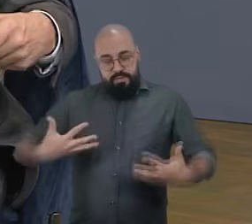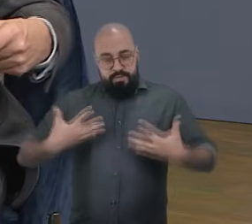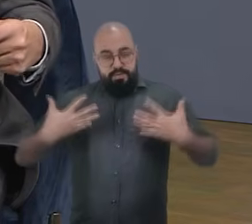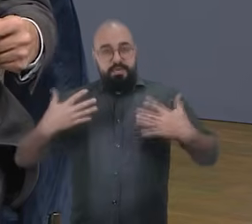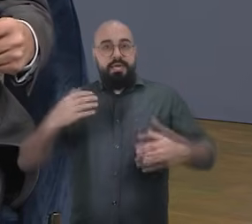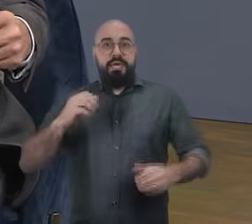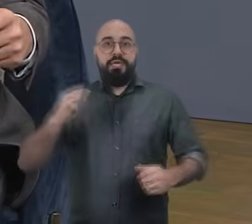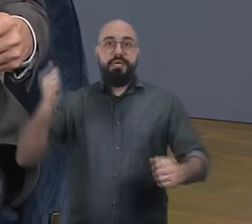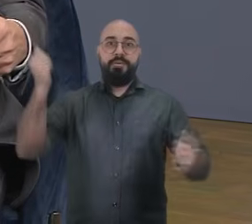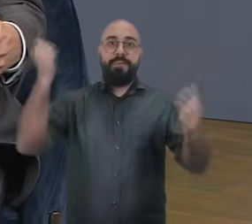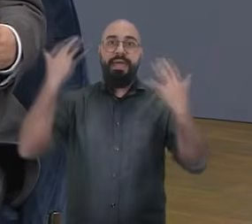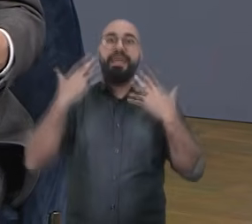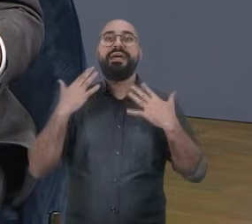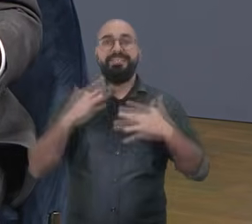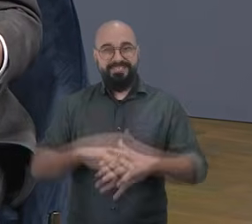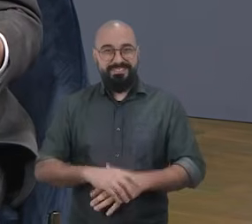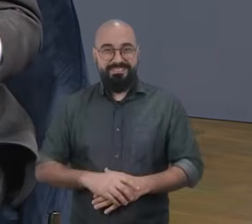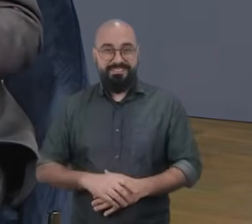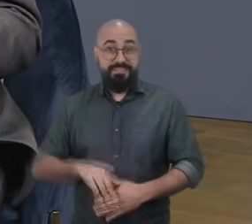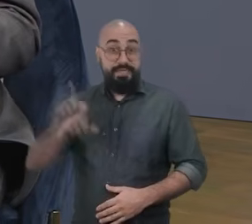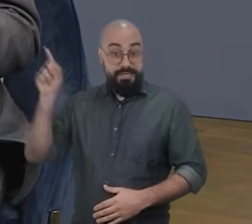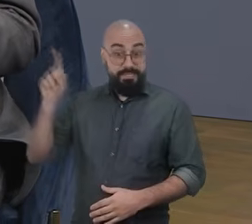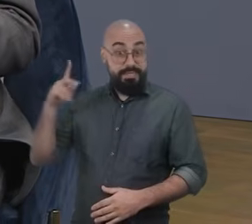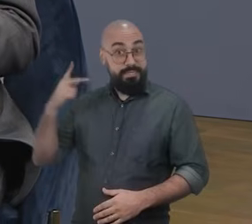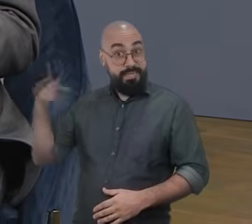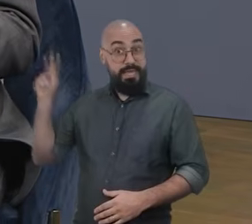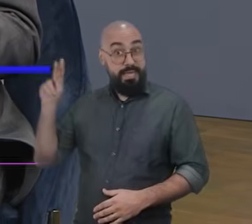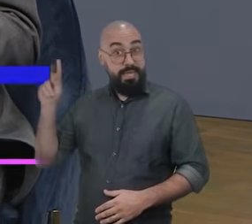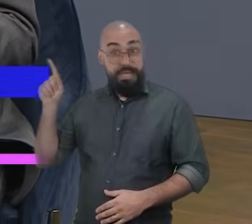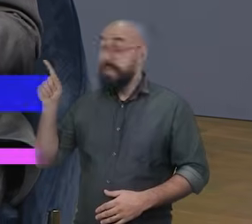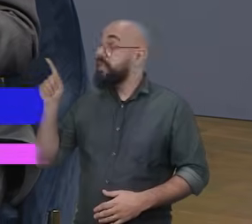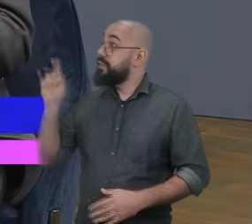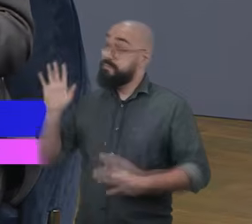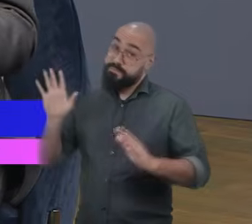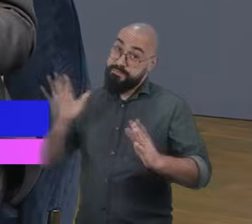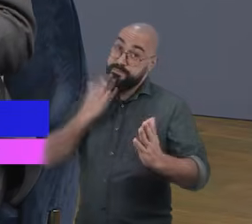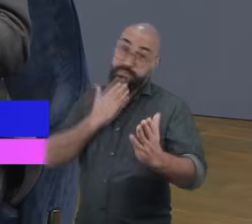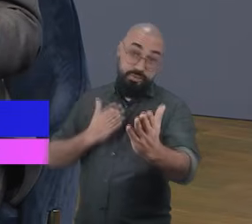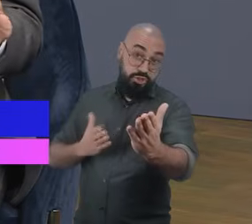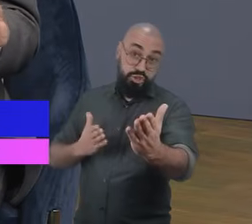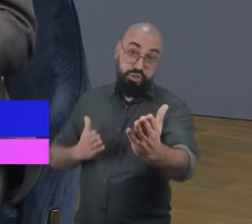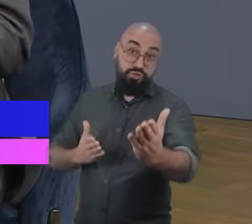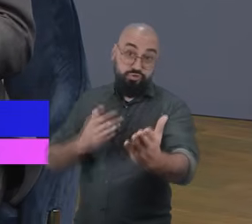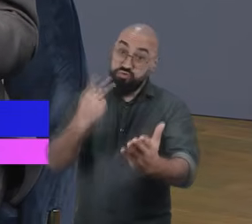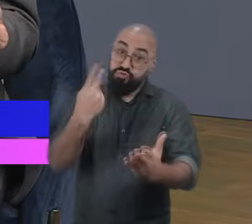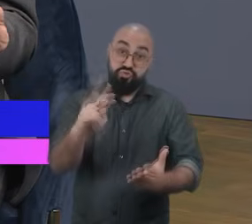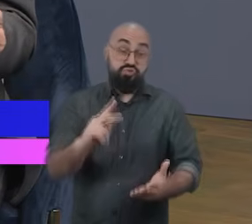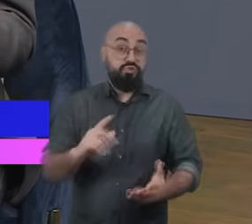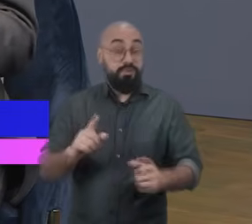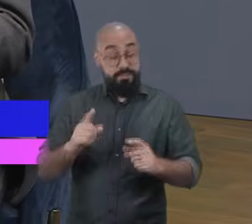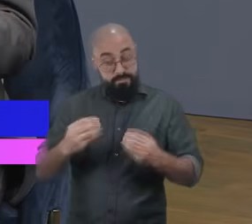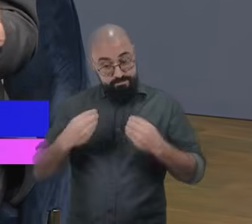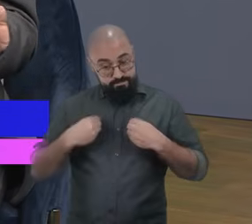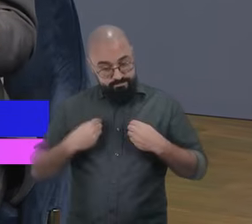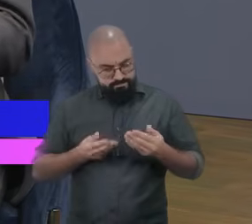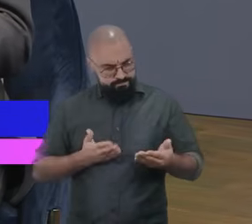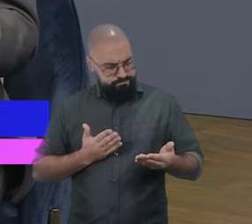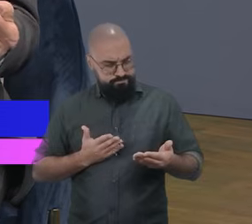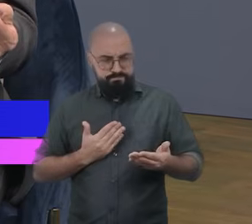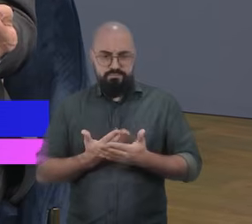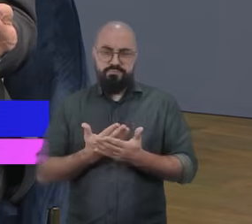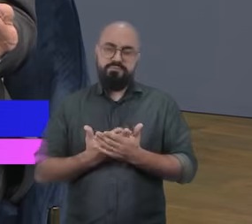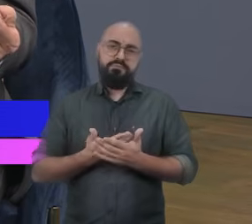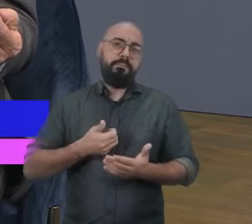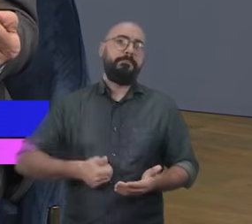abençoada com esse material aqui. Essa aqui é a minha revista. Eu espero que você também tenha a sua revista, porque esse material vai fazer a diferença na sua